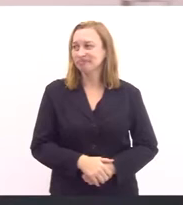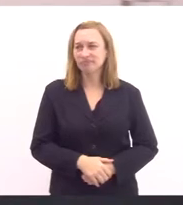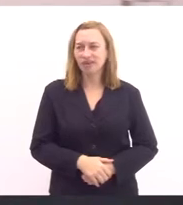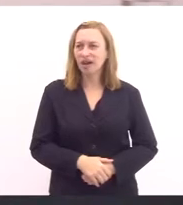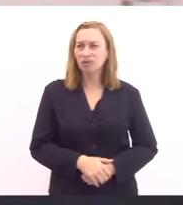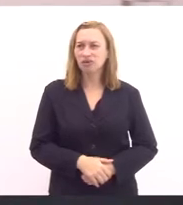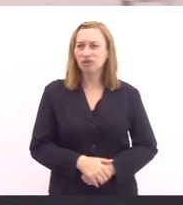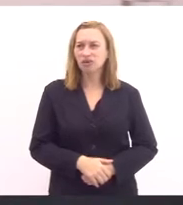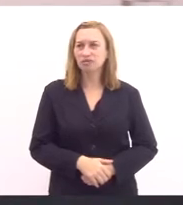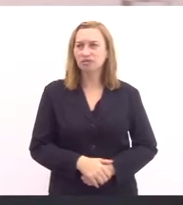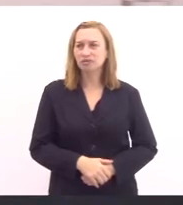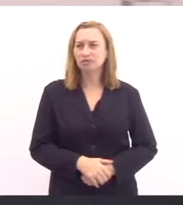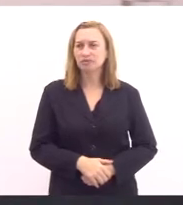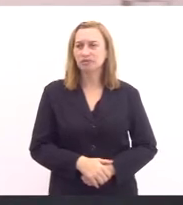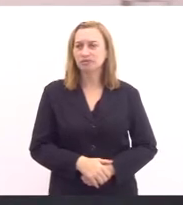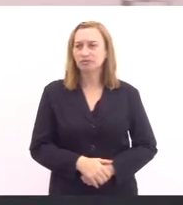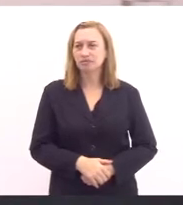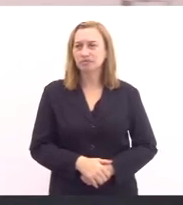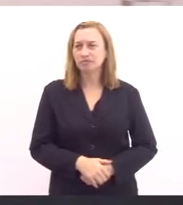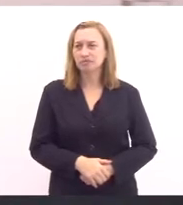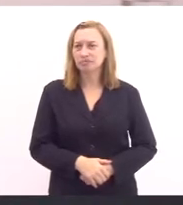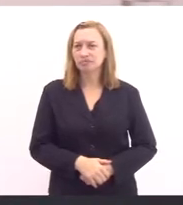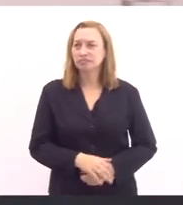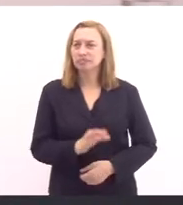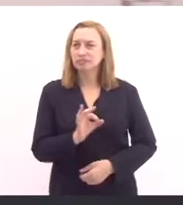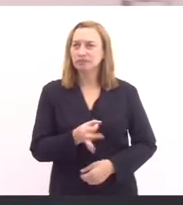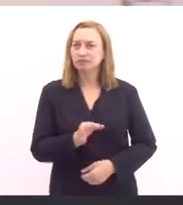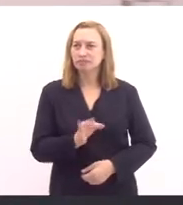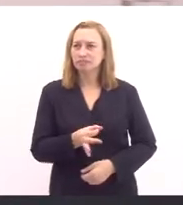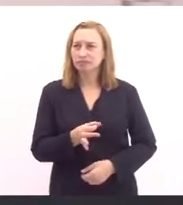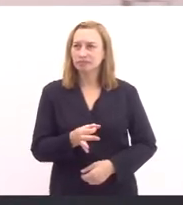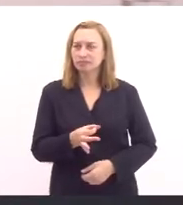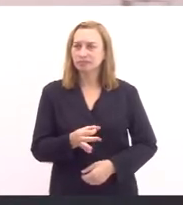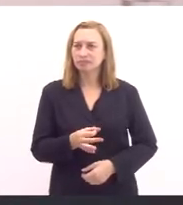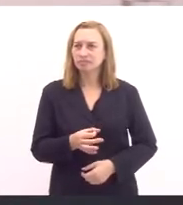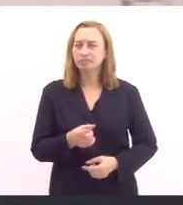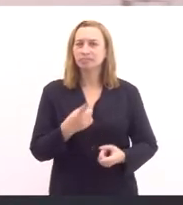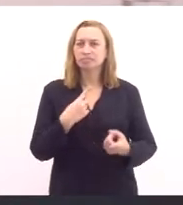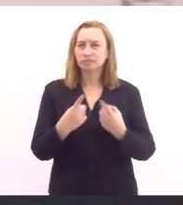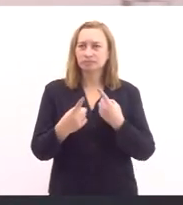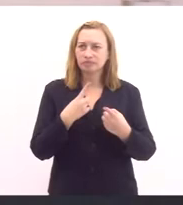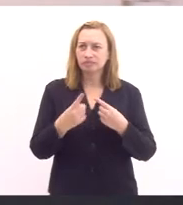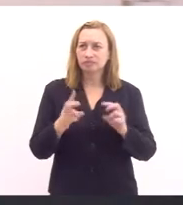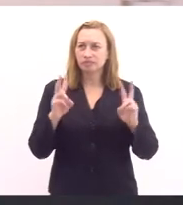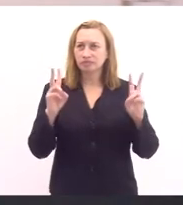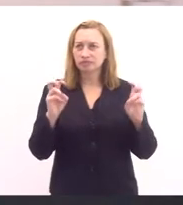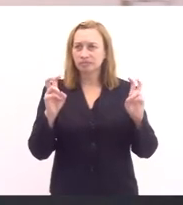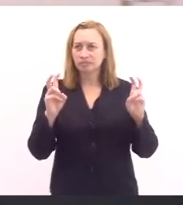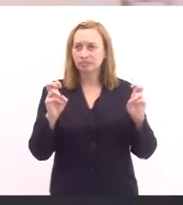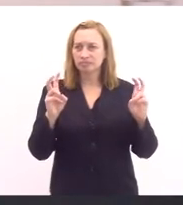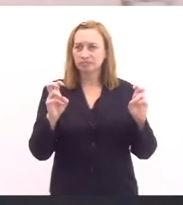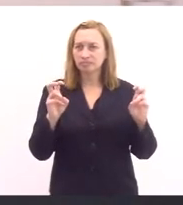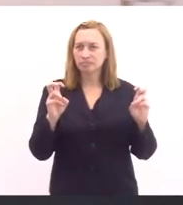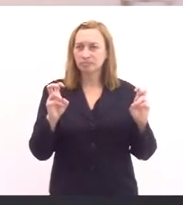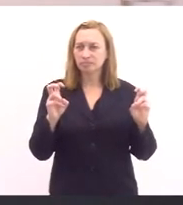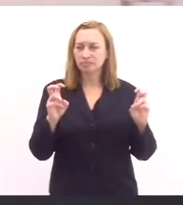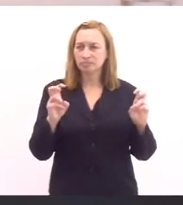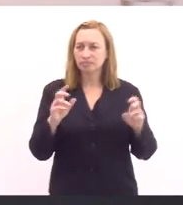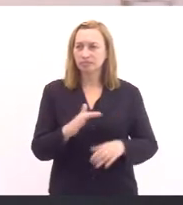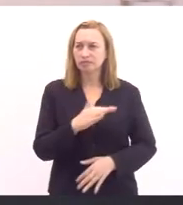na véspera do dia exatamente que se discute a questão da mortalidade materna